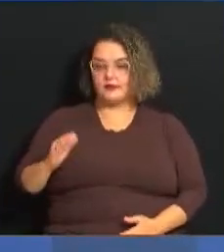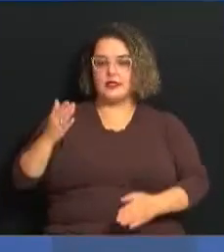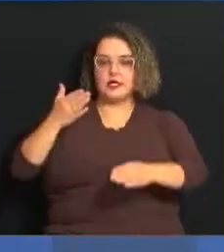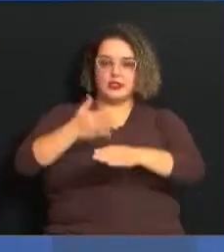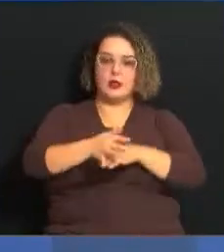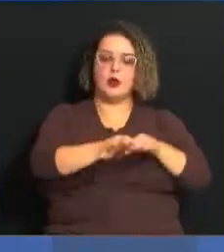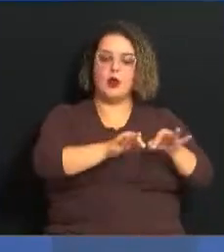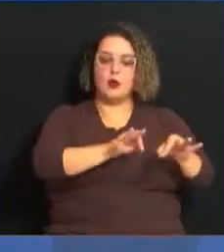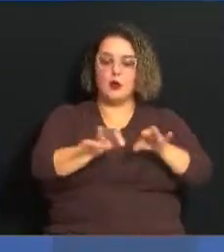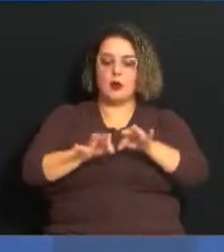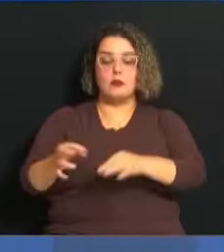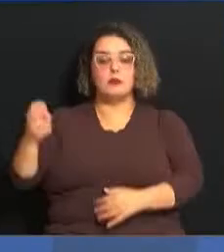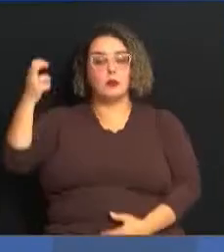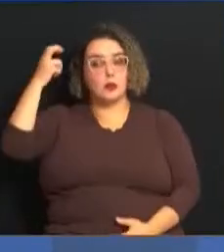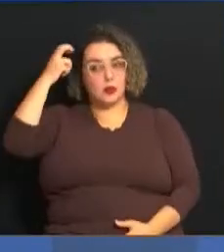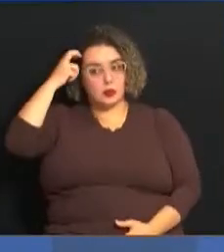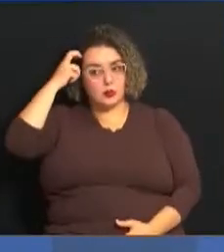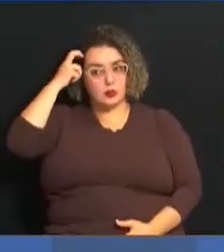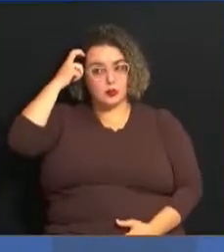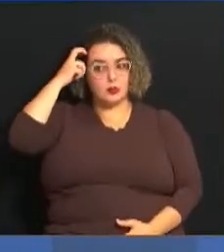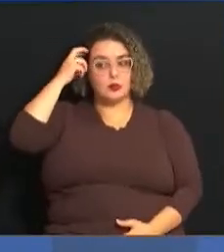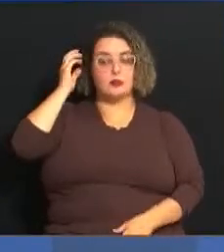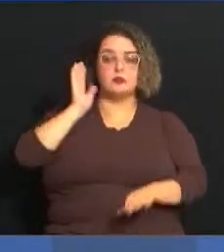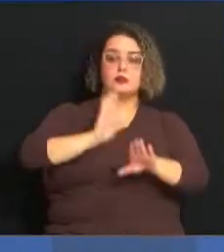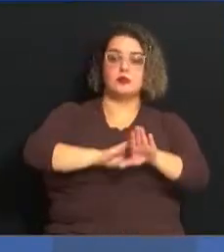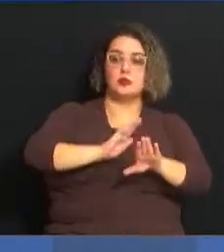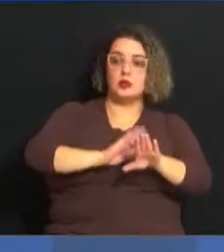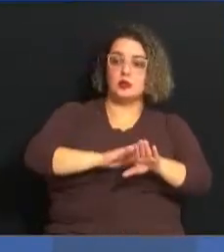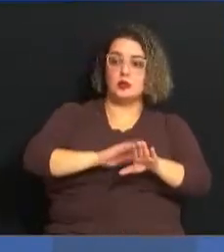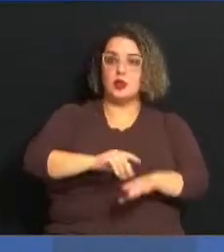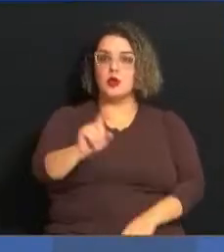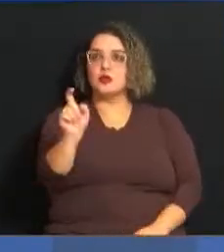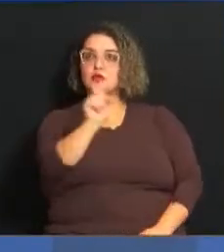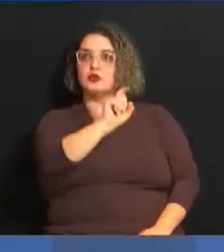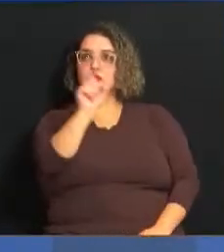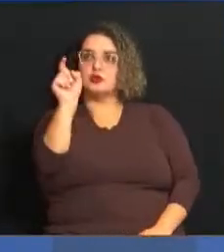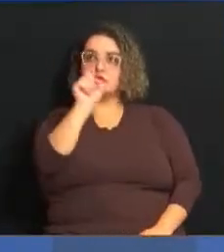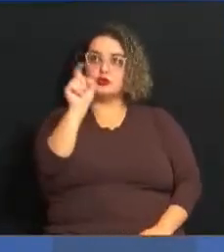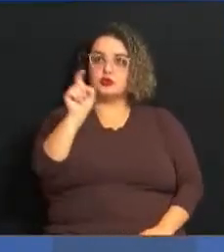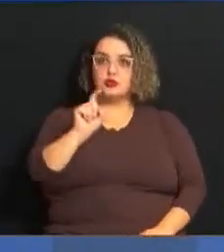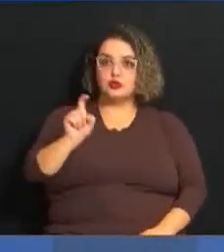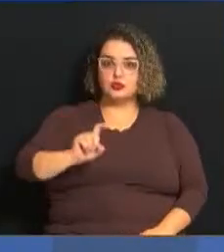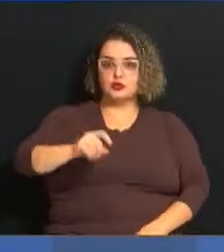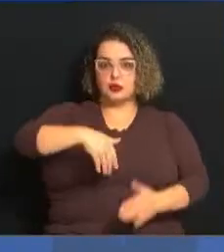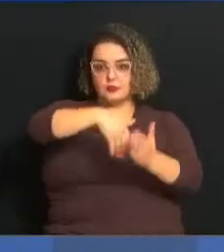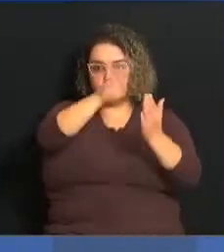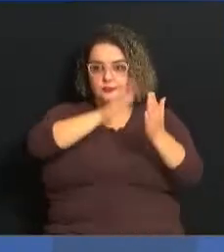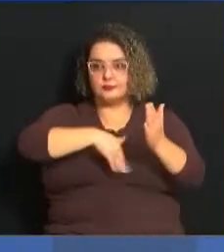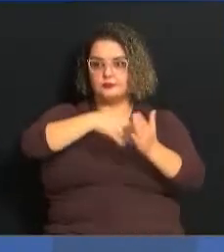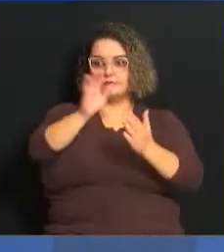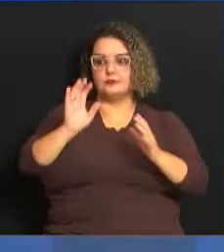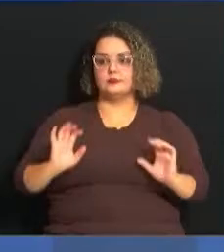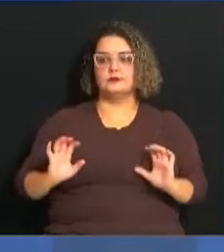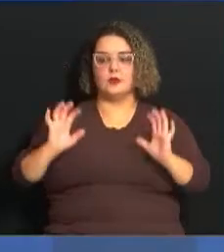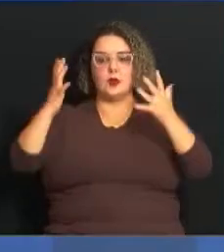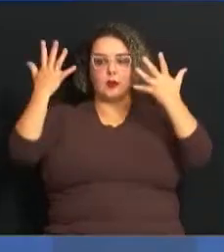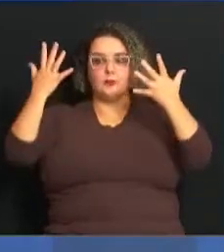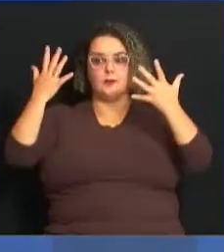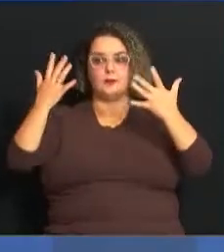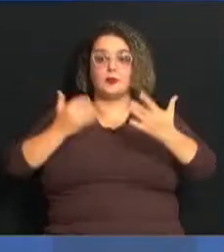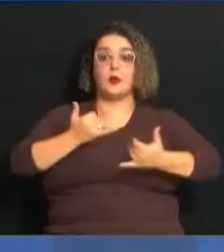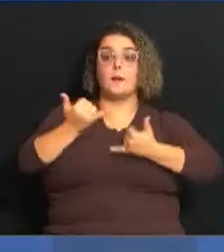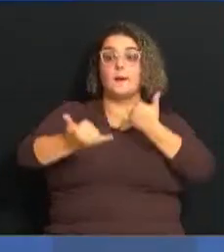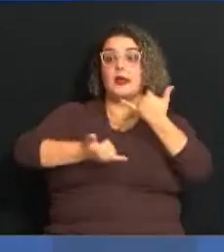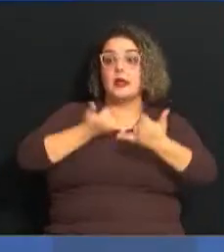programação cultural, além de ações de grafitagem, onde será também comemorado o Dia Mundial do Brincar,